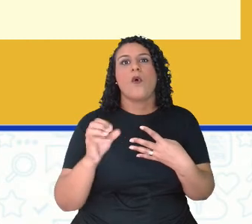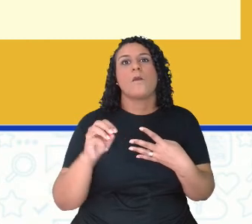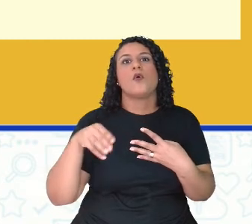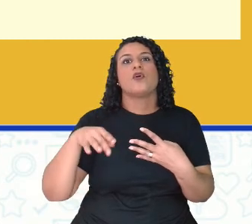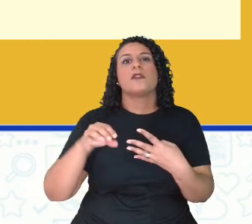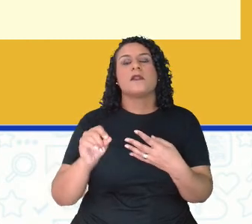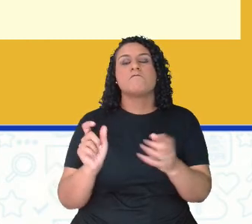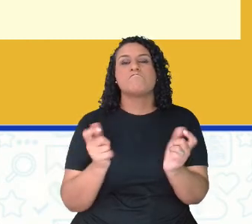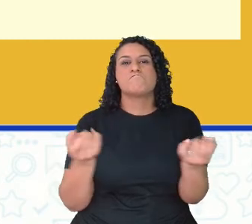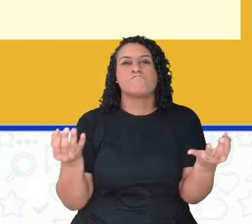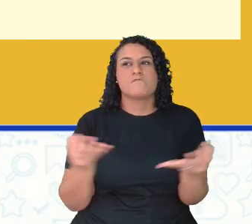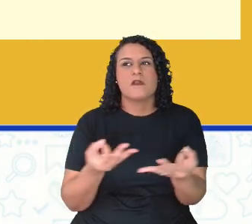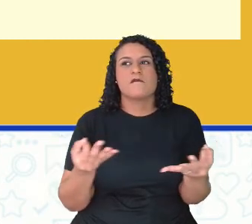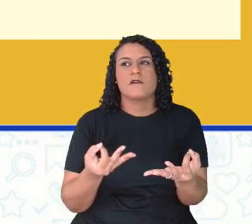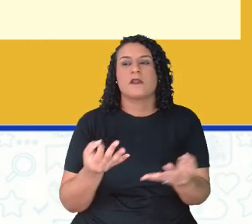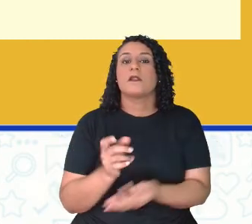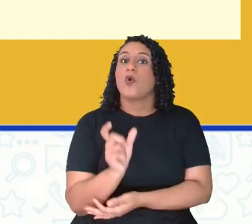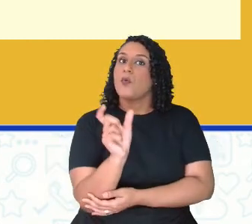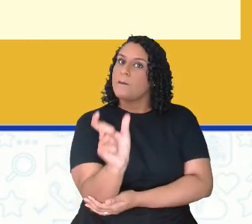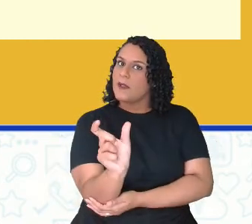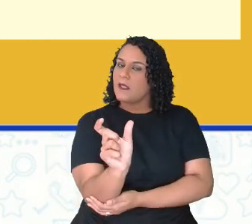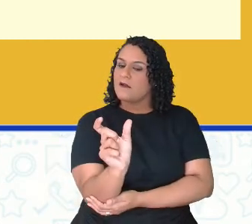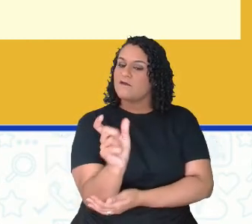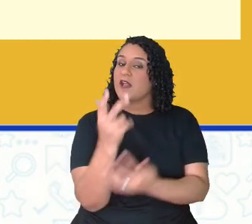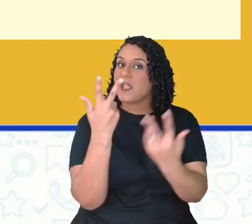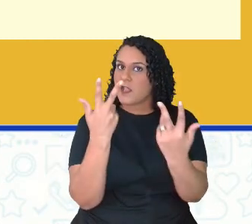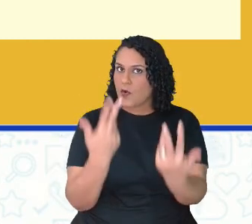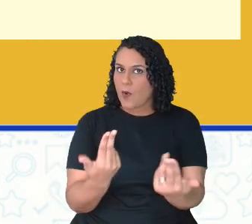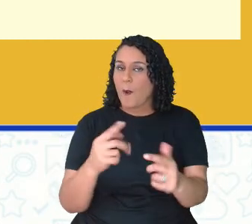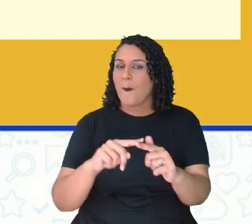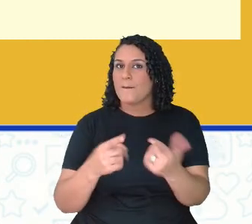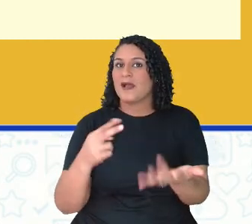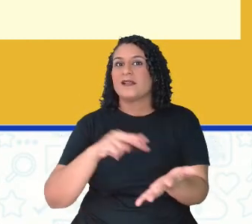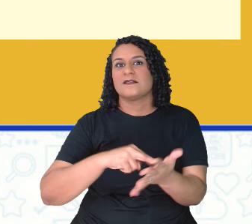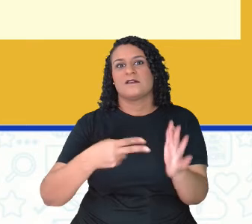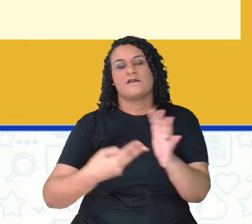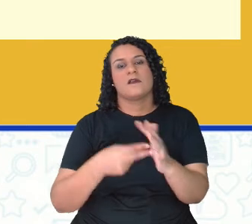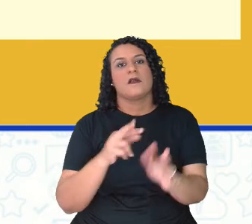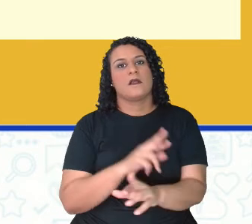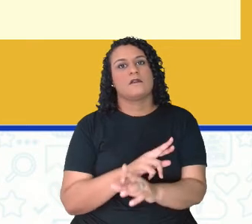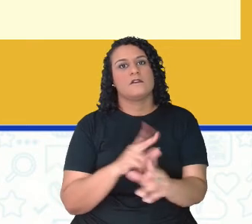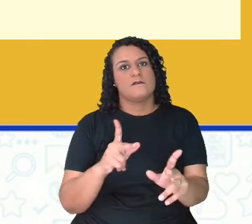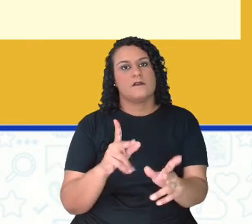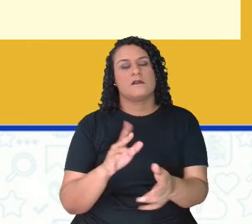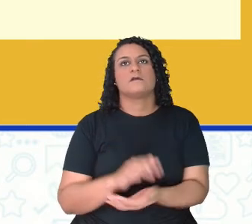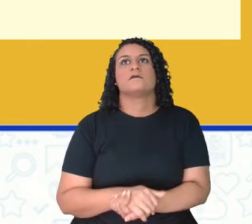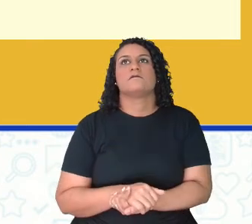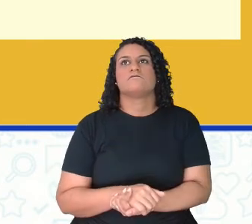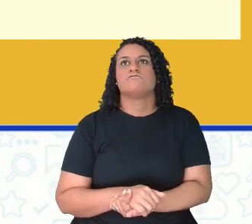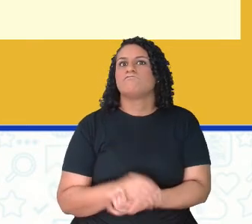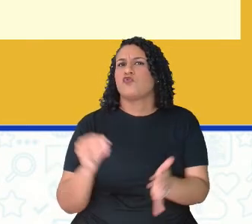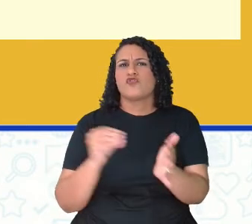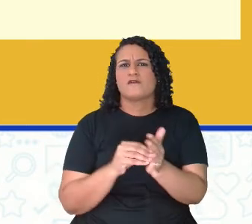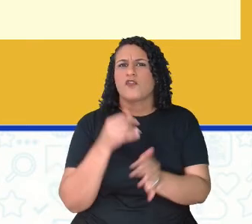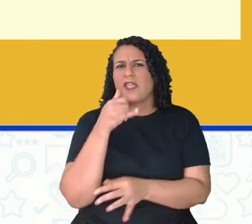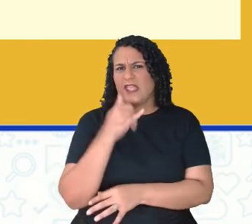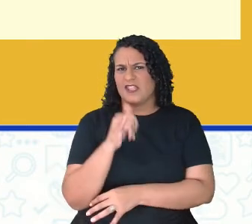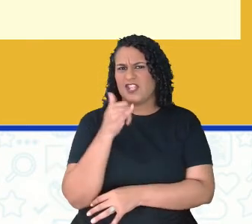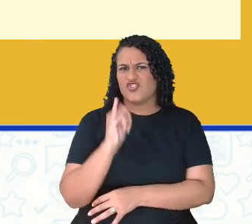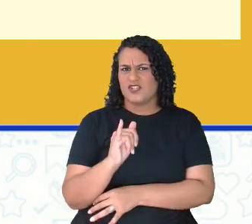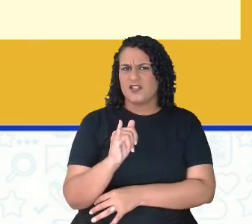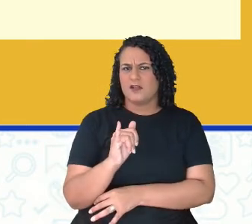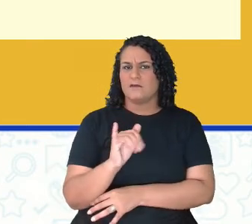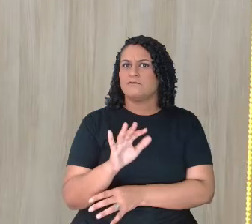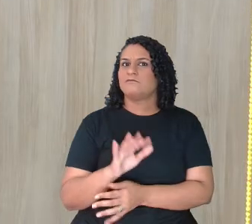um termo igual com significado diferente. Não é? Não deixe faltar energia na sua casa. Né? Leia